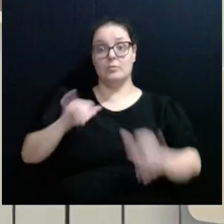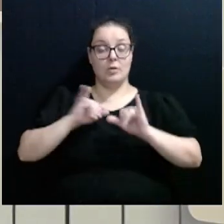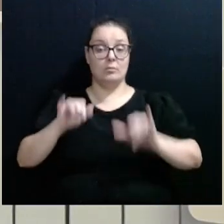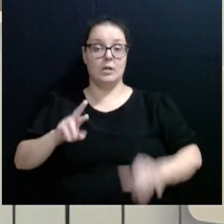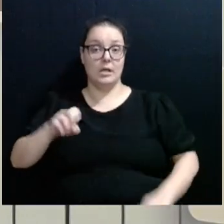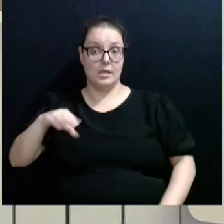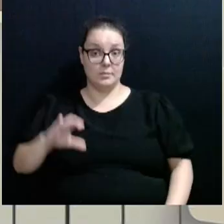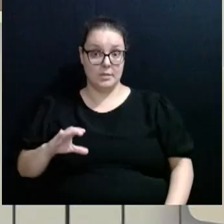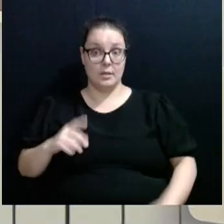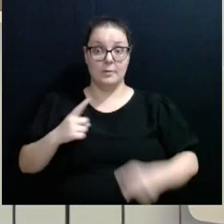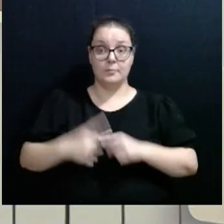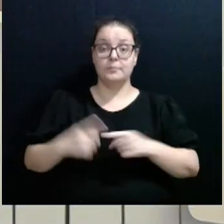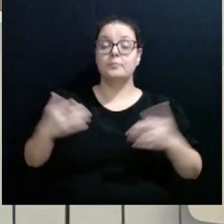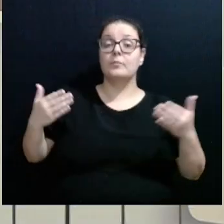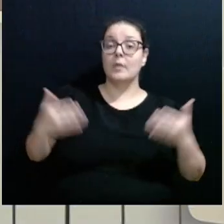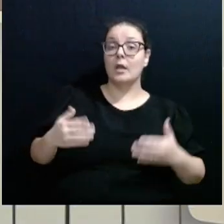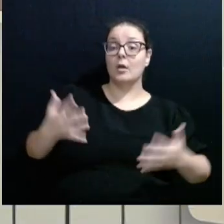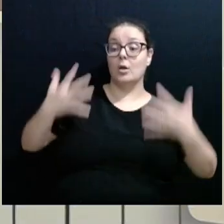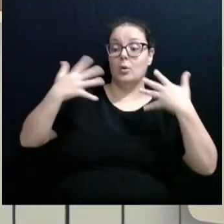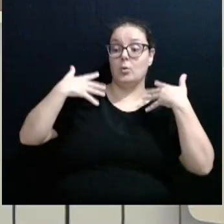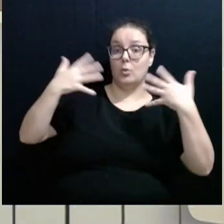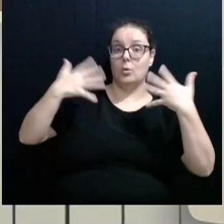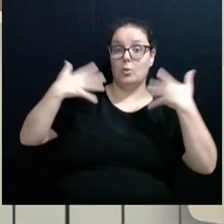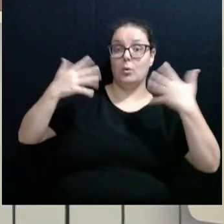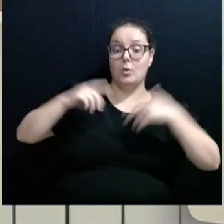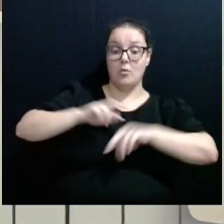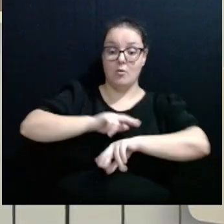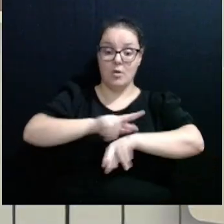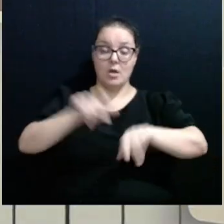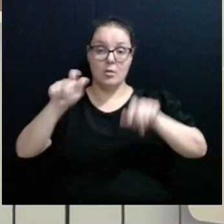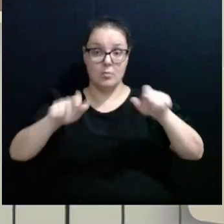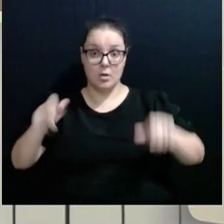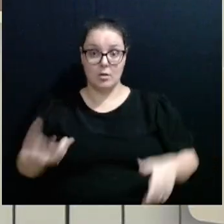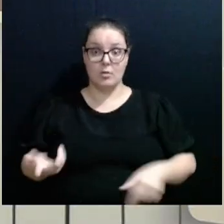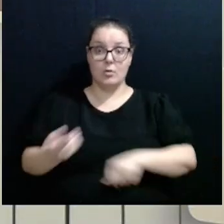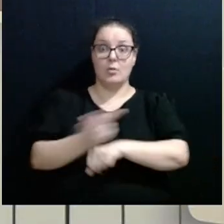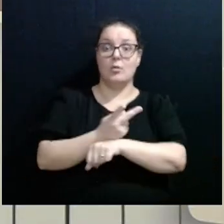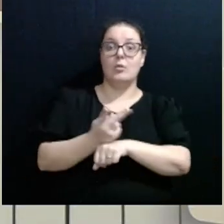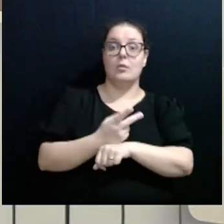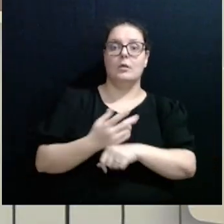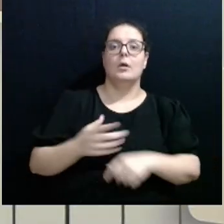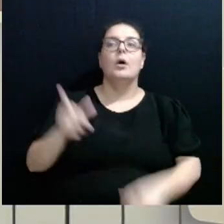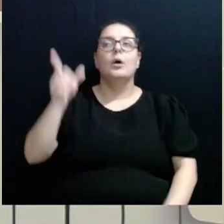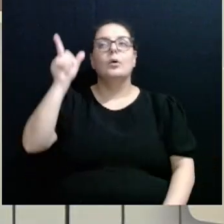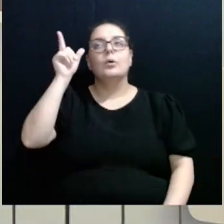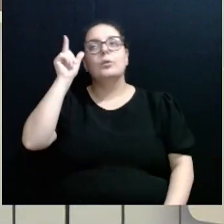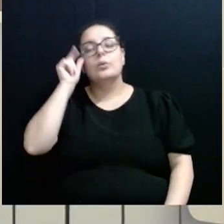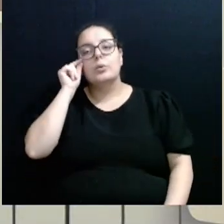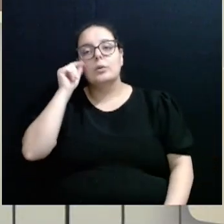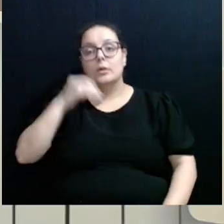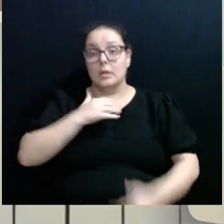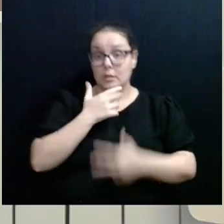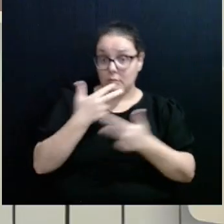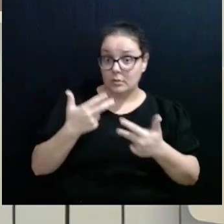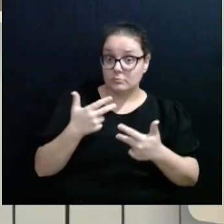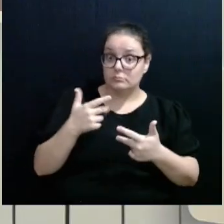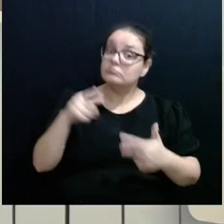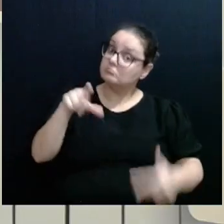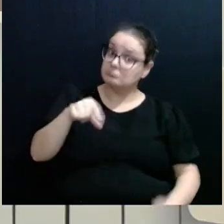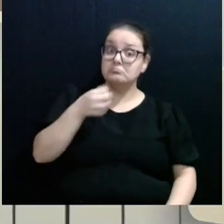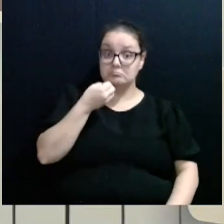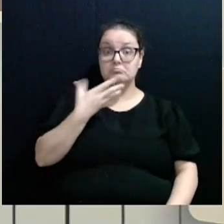agora no verão muitas pessoas buscam se refrescar e as frutas acabam sendo uma boa opção, olha